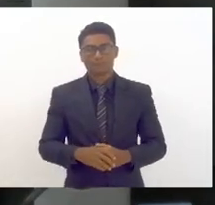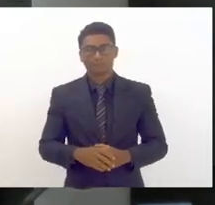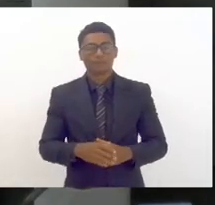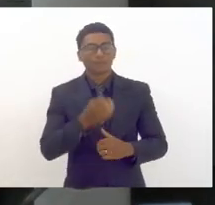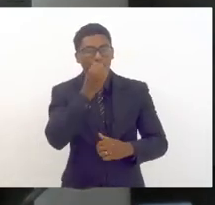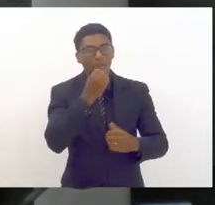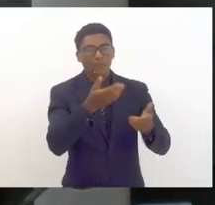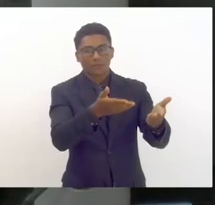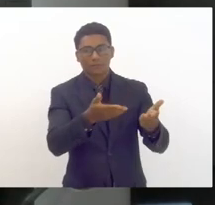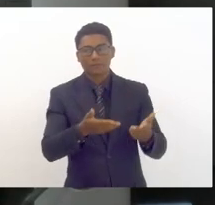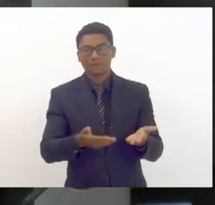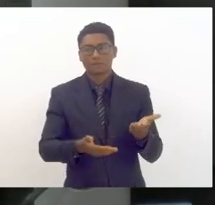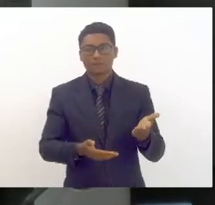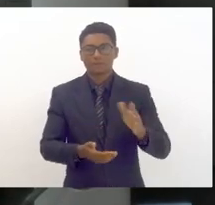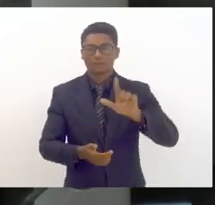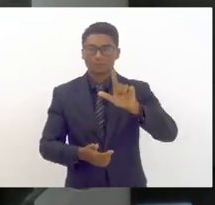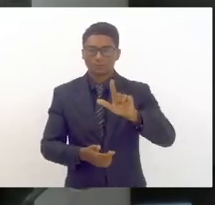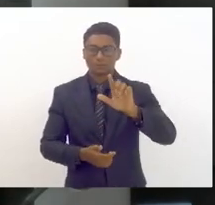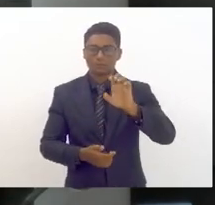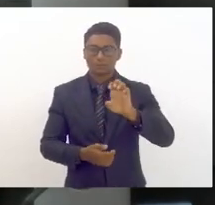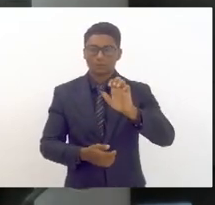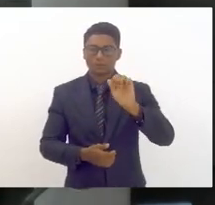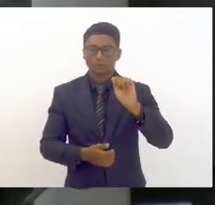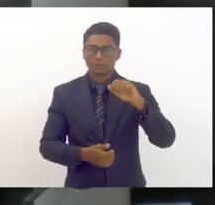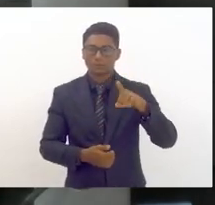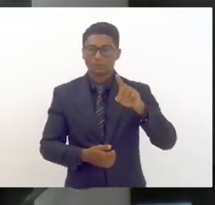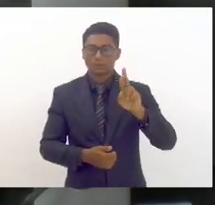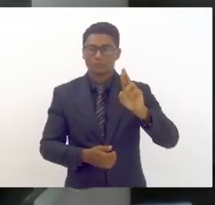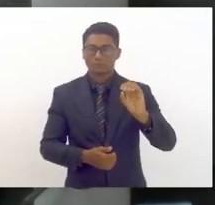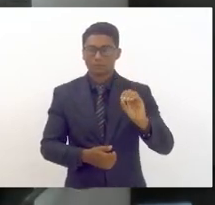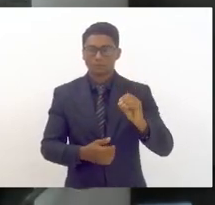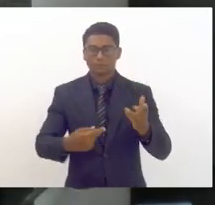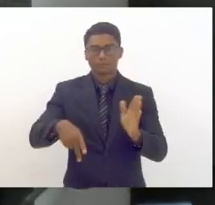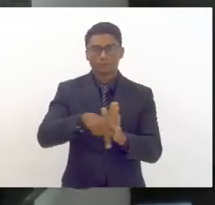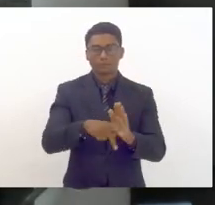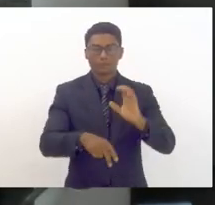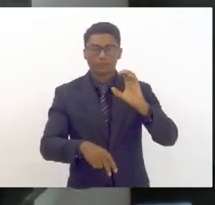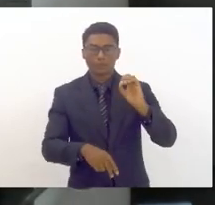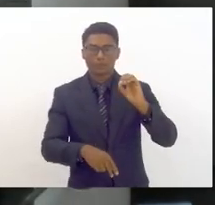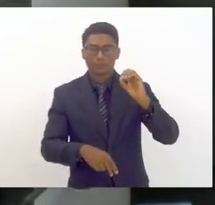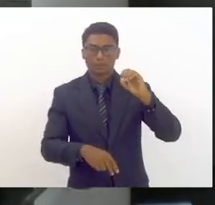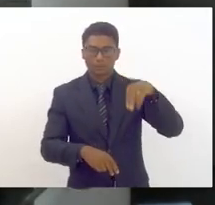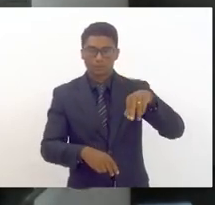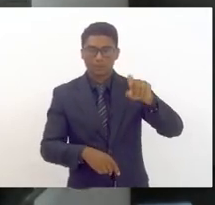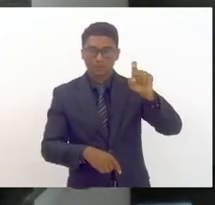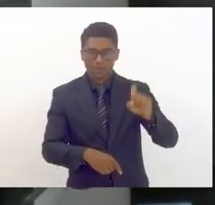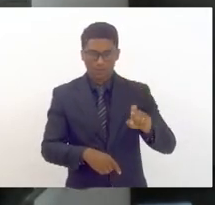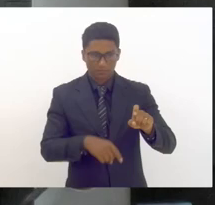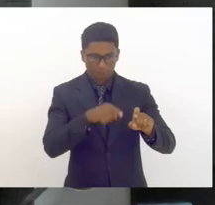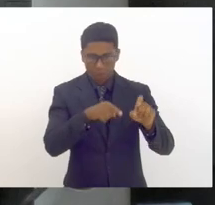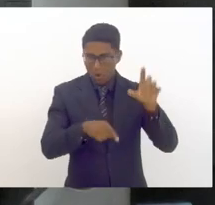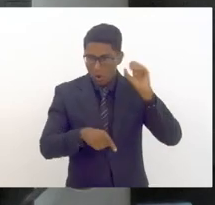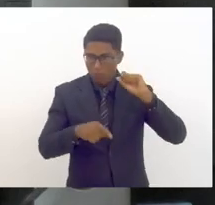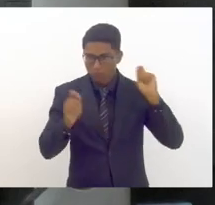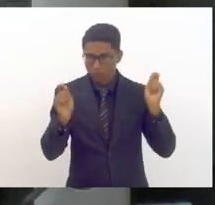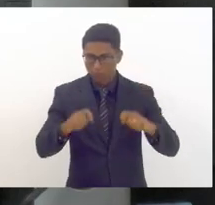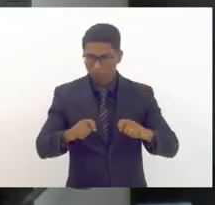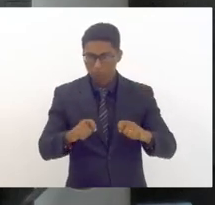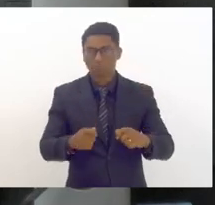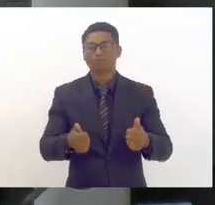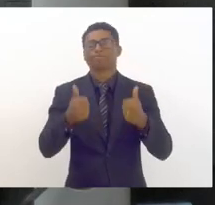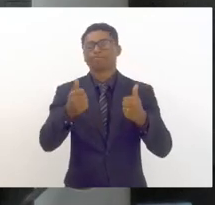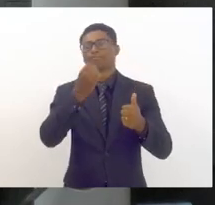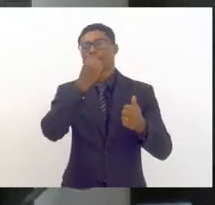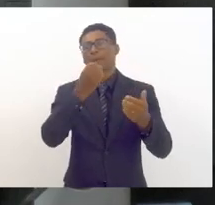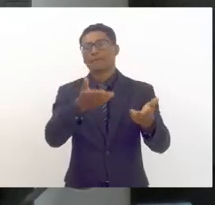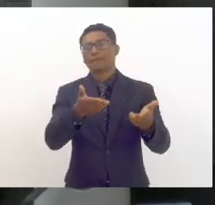Seja bem-vindo, Leandro Vilela, não é, da Conexis. Está nos ouvindo bem, Leandro? Então, bem-vindo também a